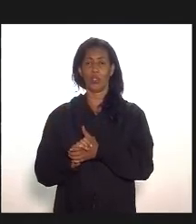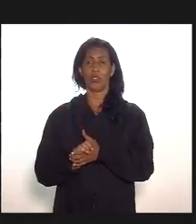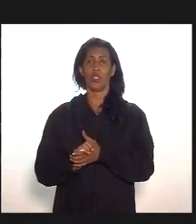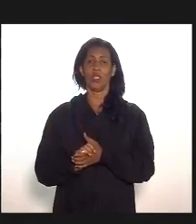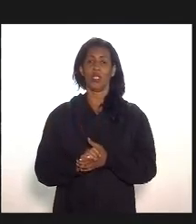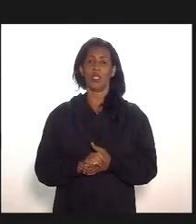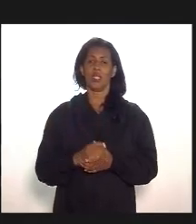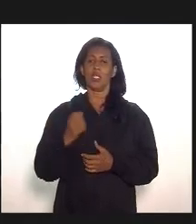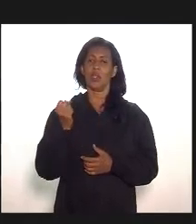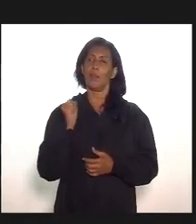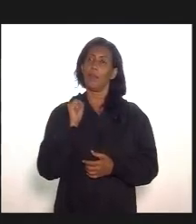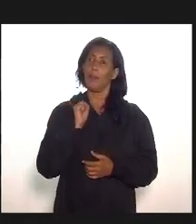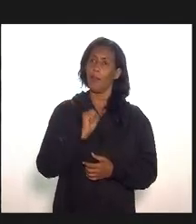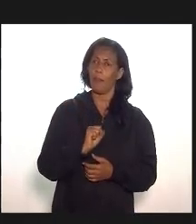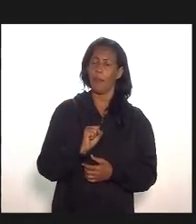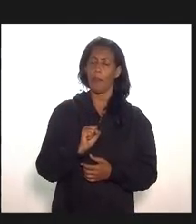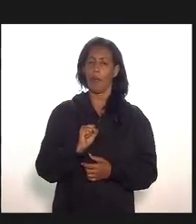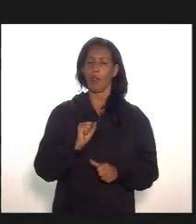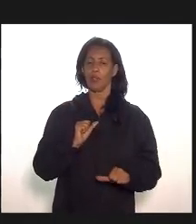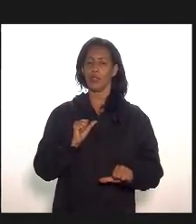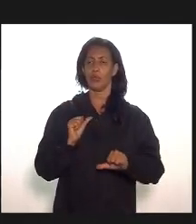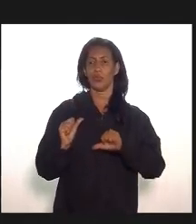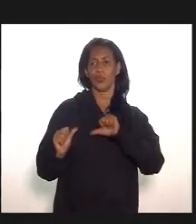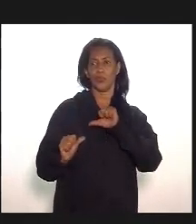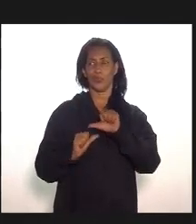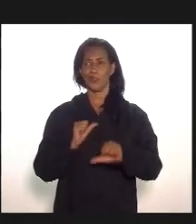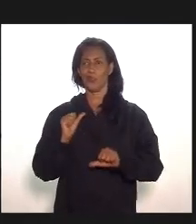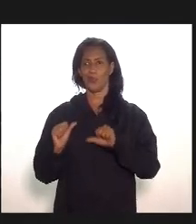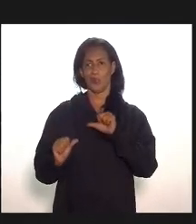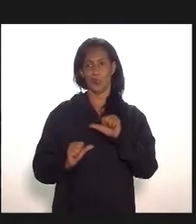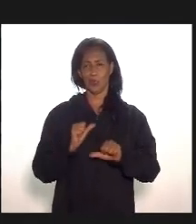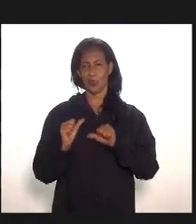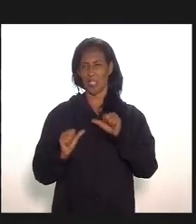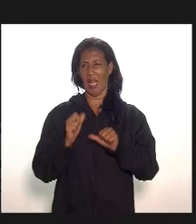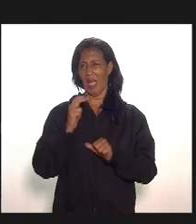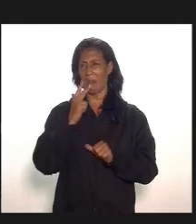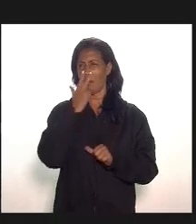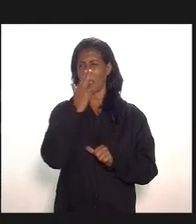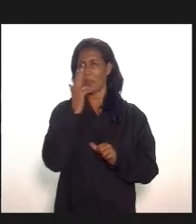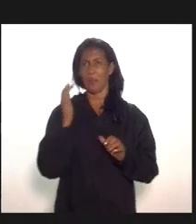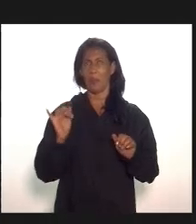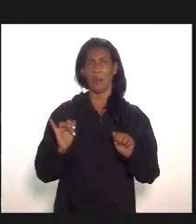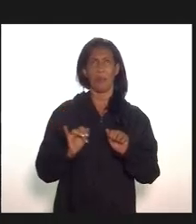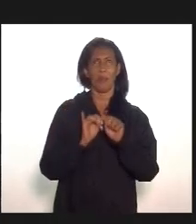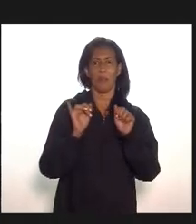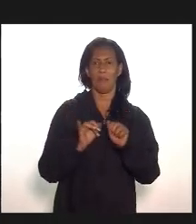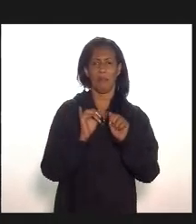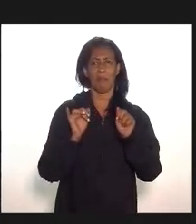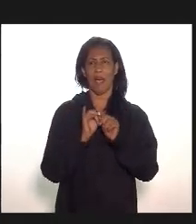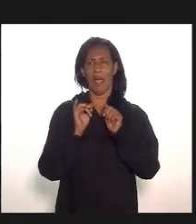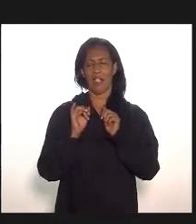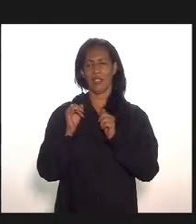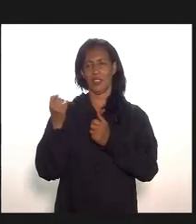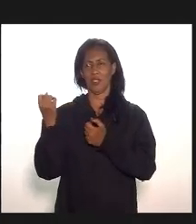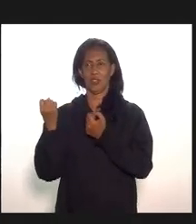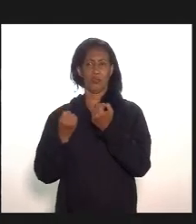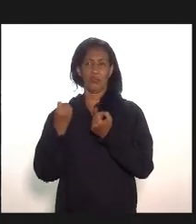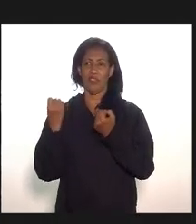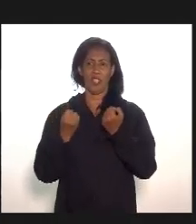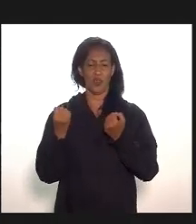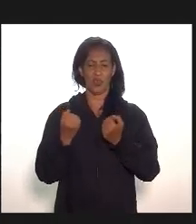prejudicar, extorquir o cidadão de bem, por conta de uma bobagem, às vezes, na questão veicular.